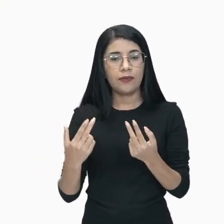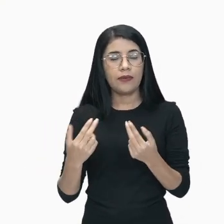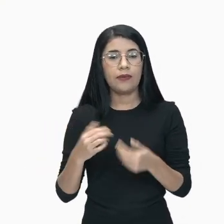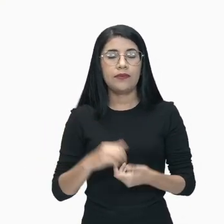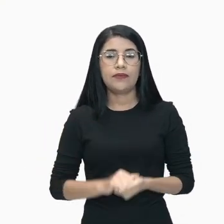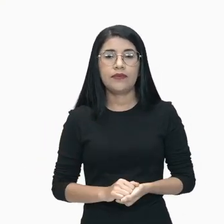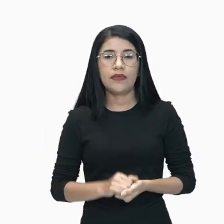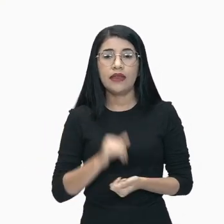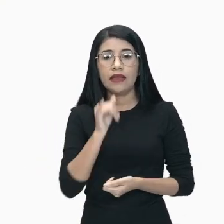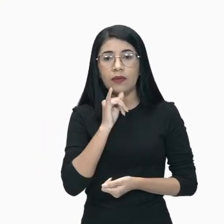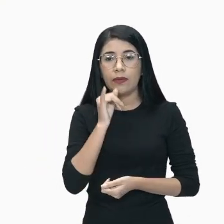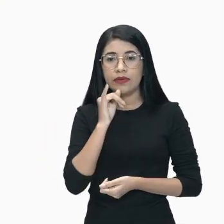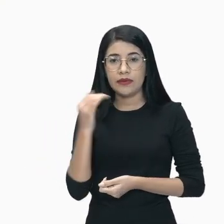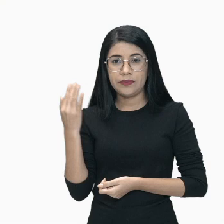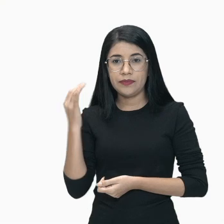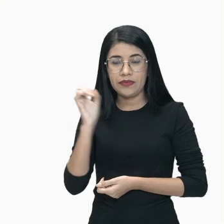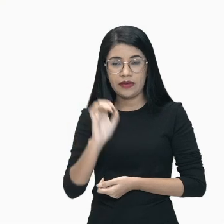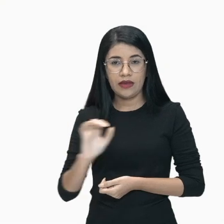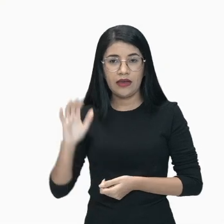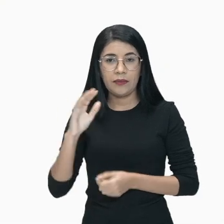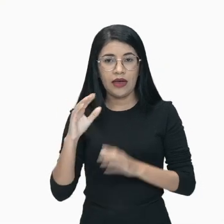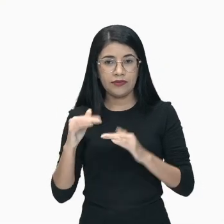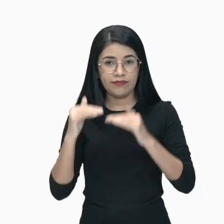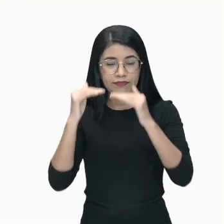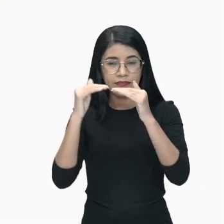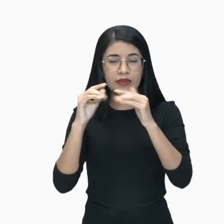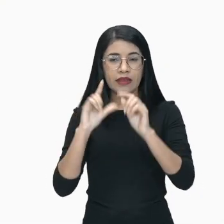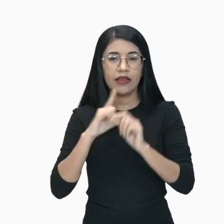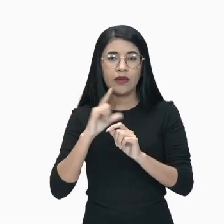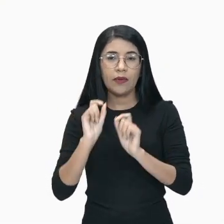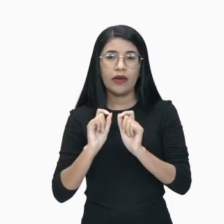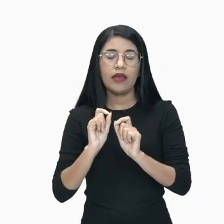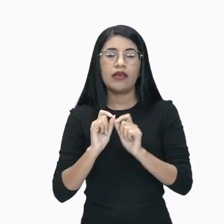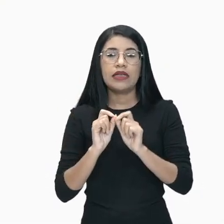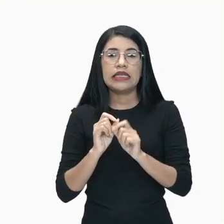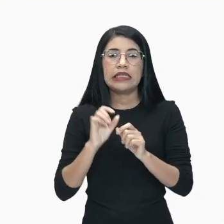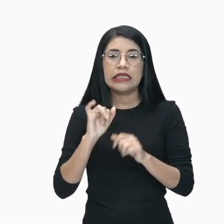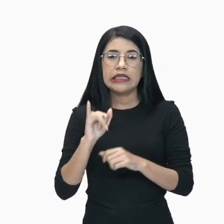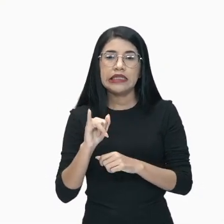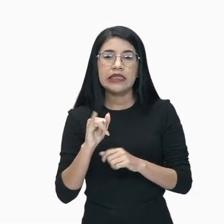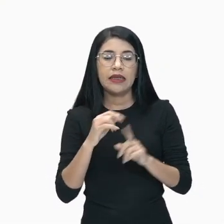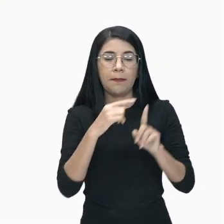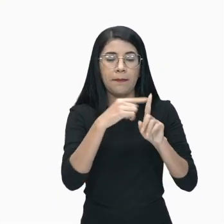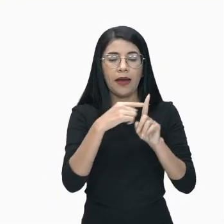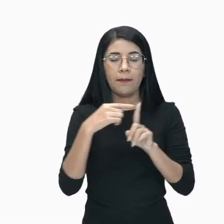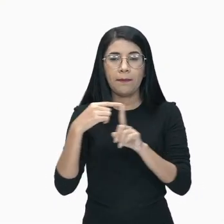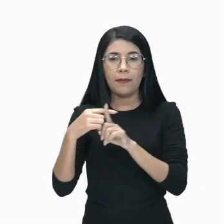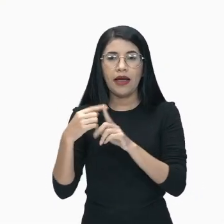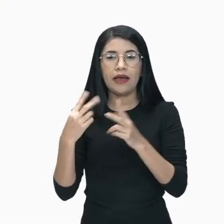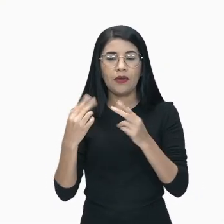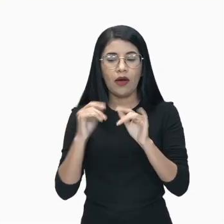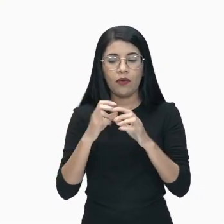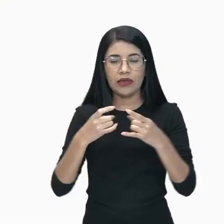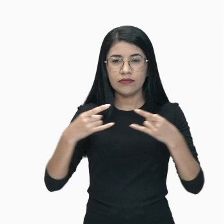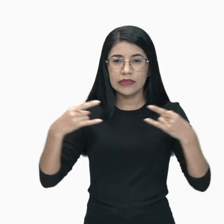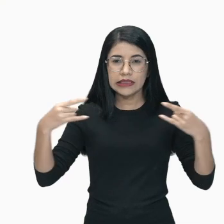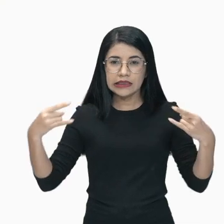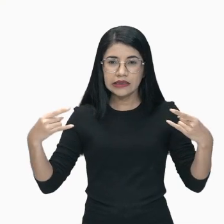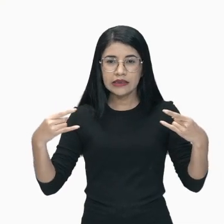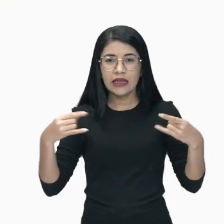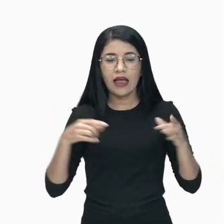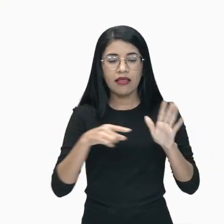cargas iguais, a força é sempre de repulsão. Agora,